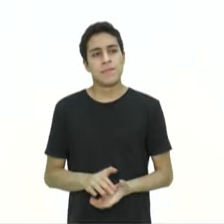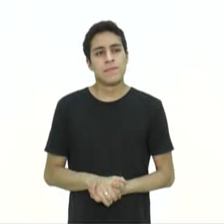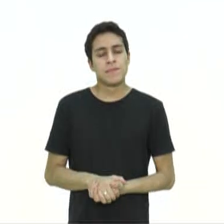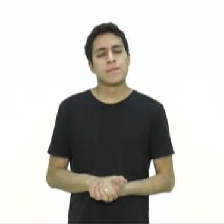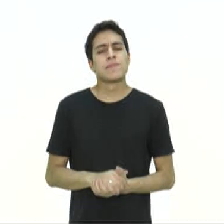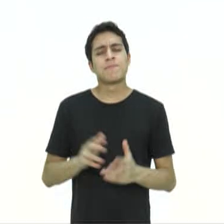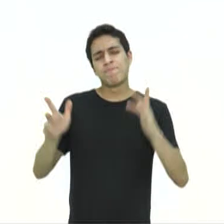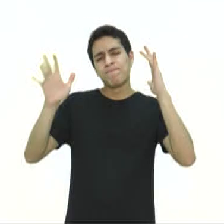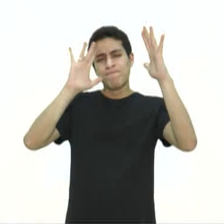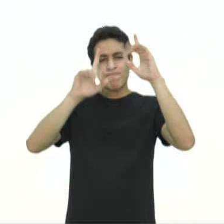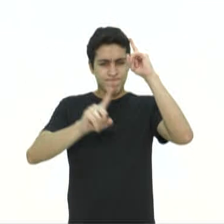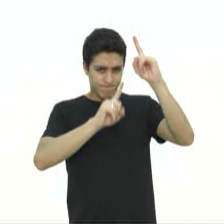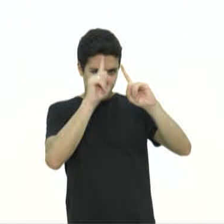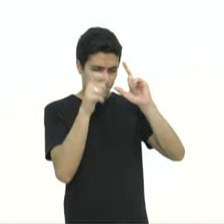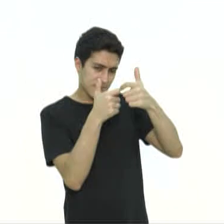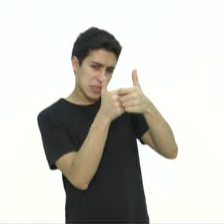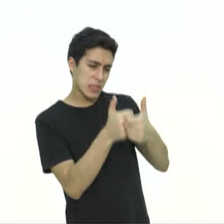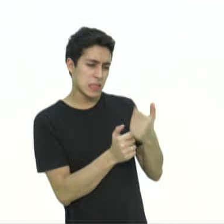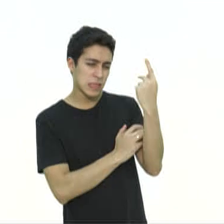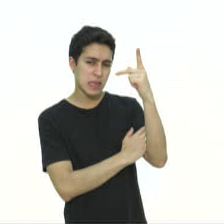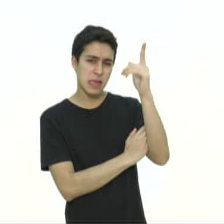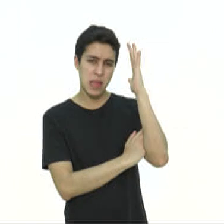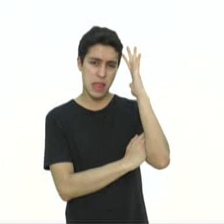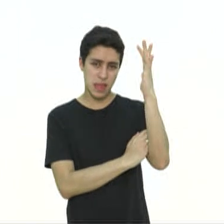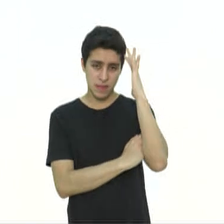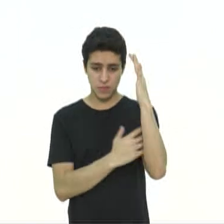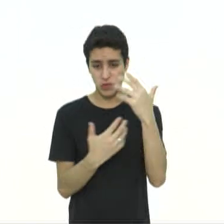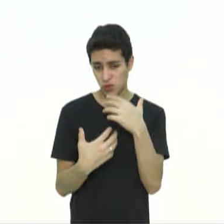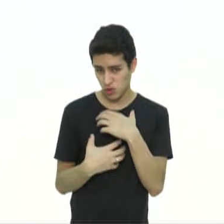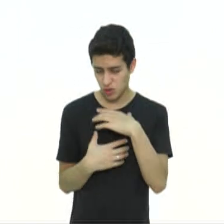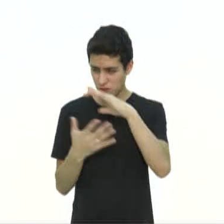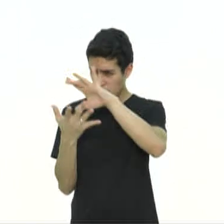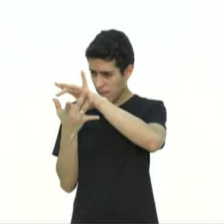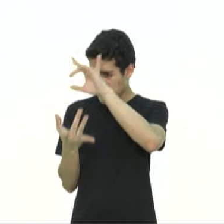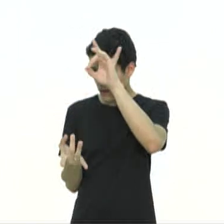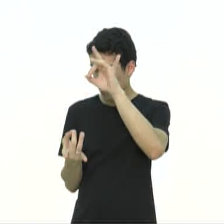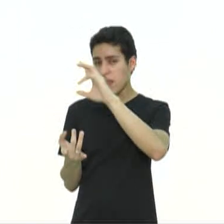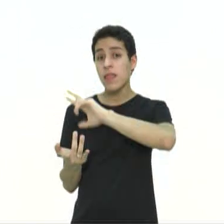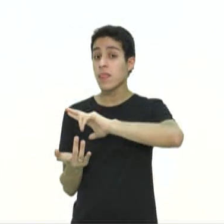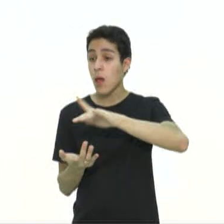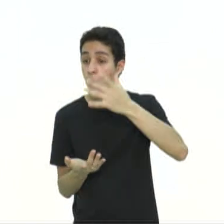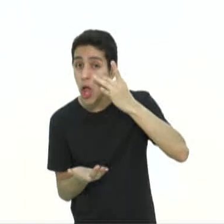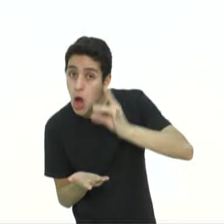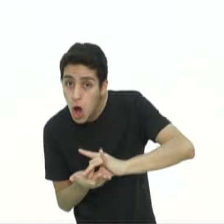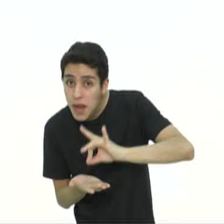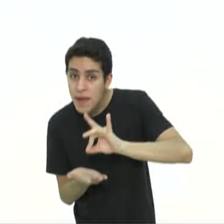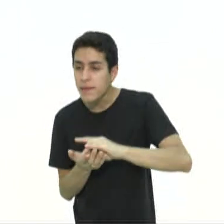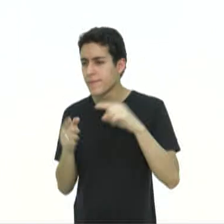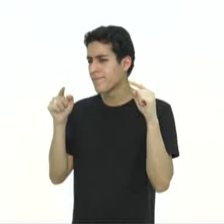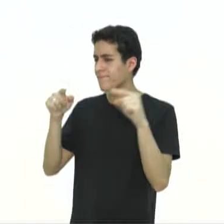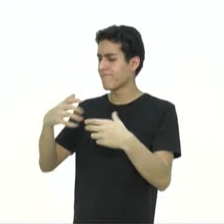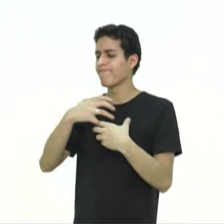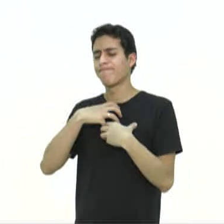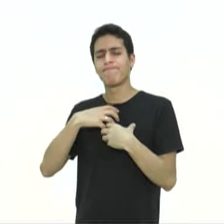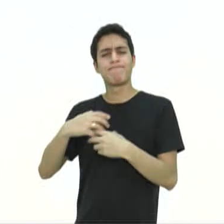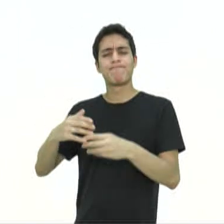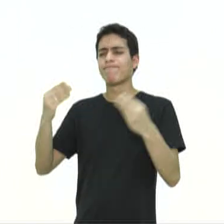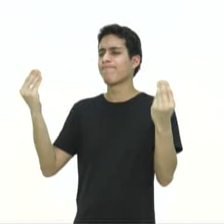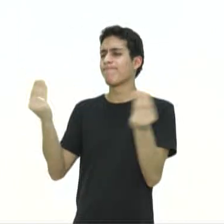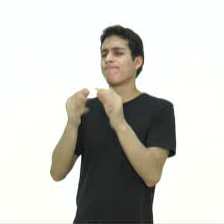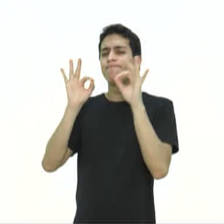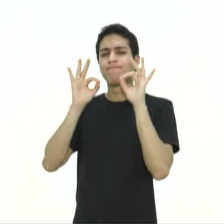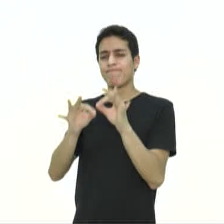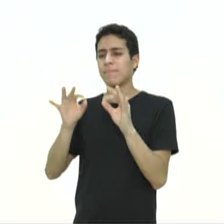Teoria das ideias. De acordo com teorias de ideias, as formas abstratas não materiais possuem o tipo mais elevado e fundamental da